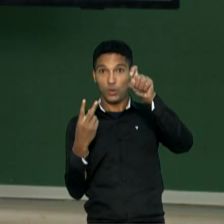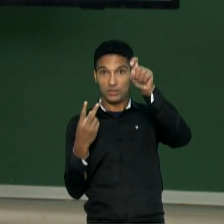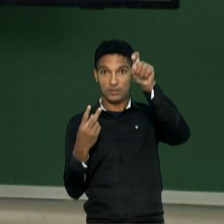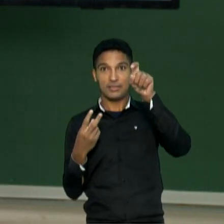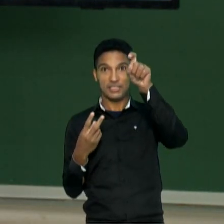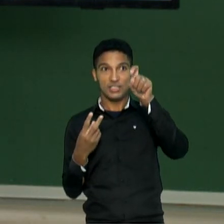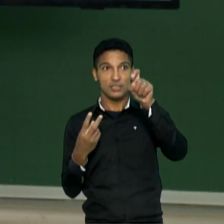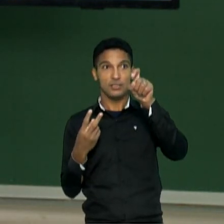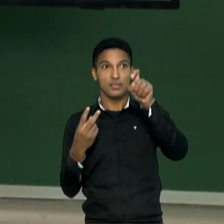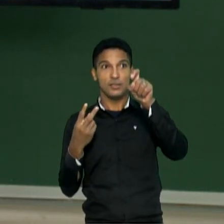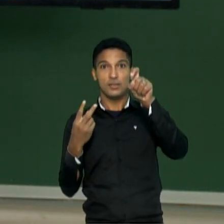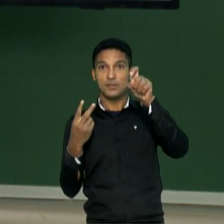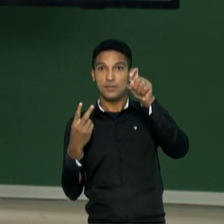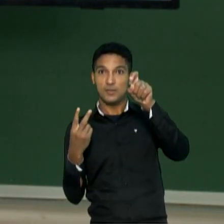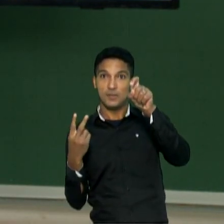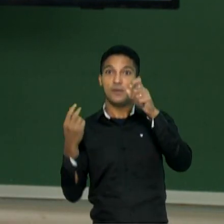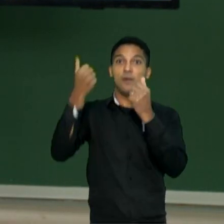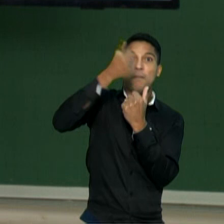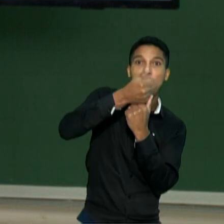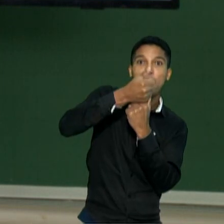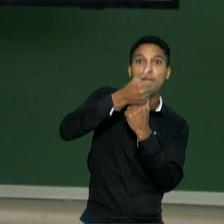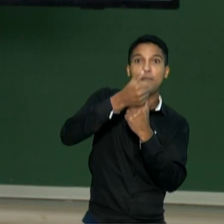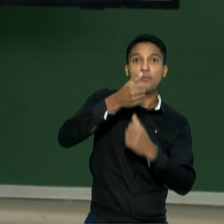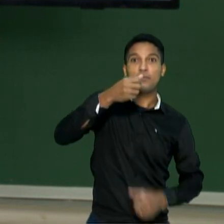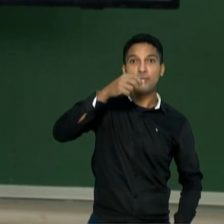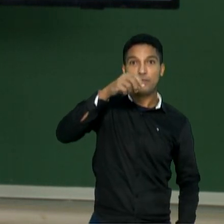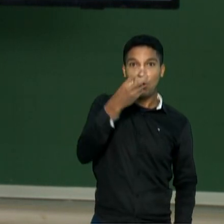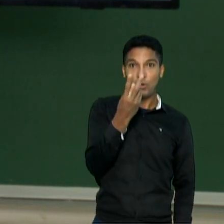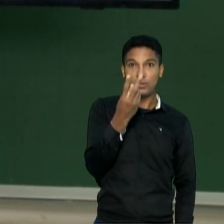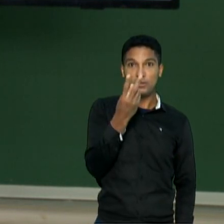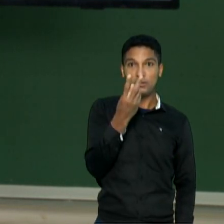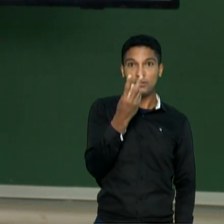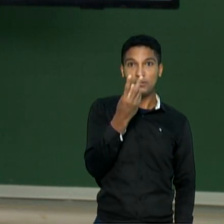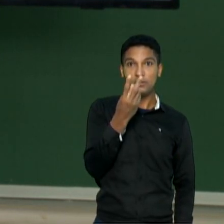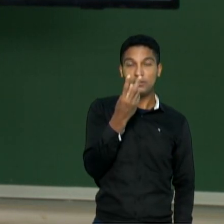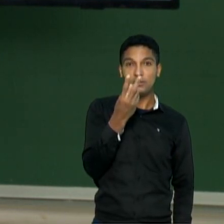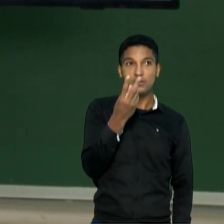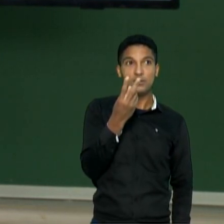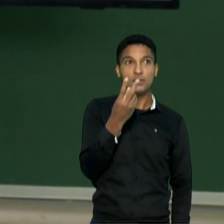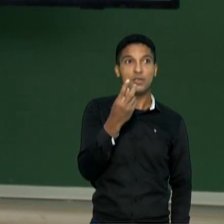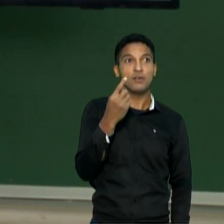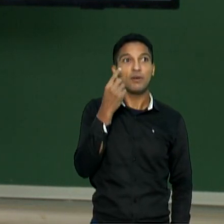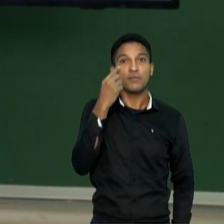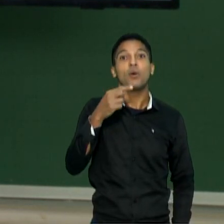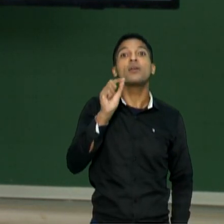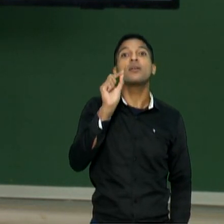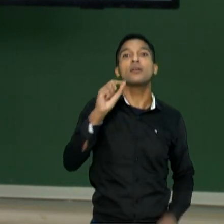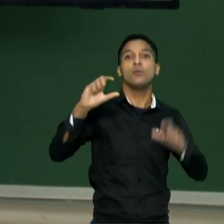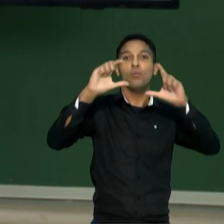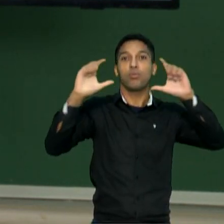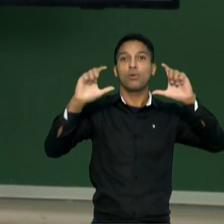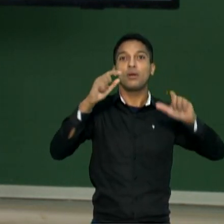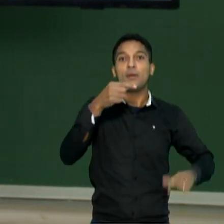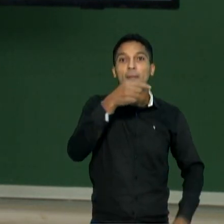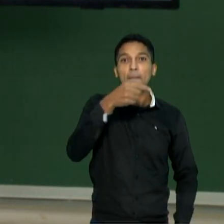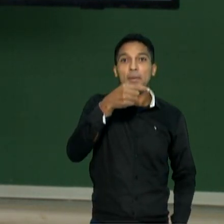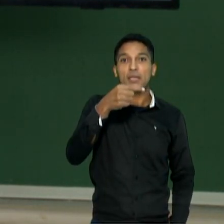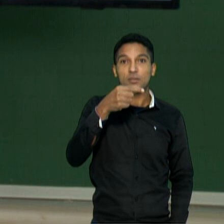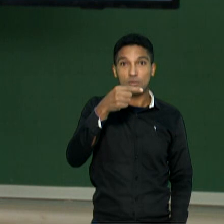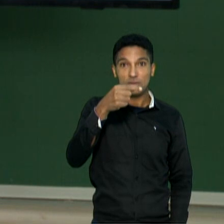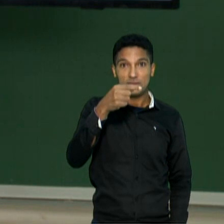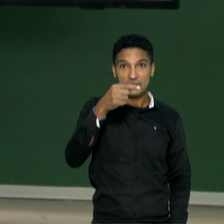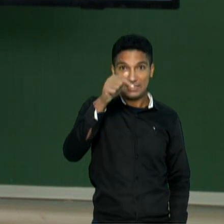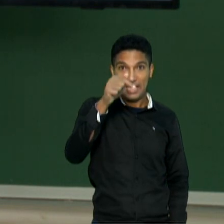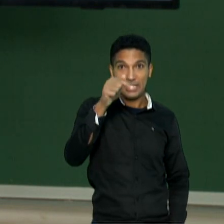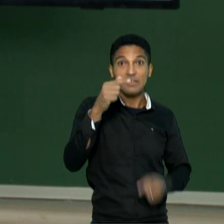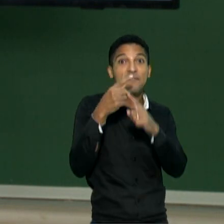está aqui. Substitua no x agora. Substituindo no x, vai ficar menos 7 multiplicado pelo 2,